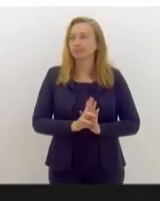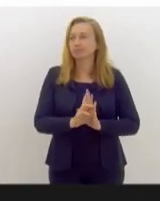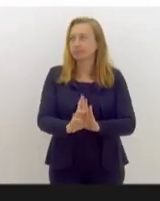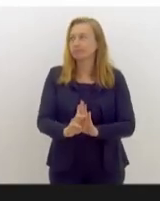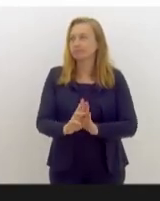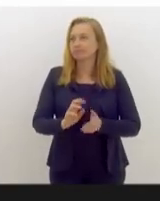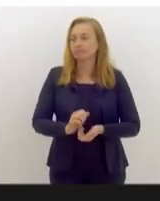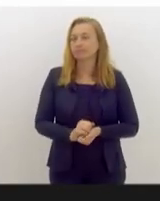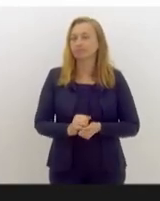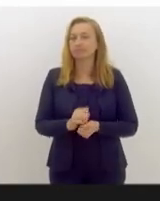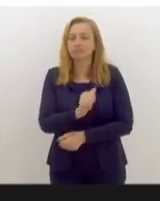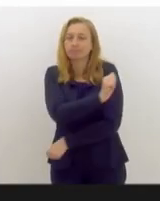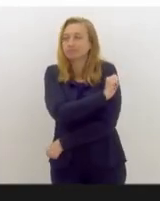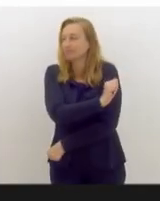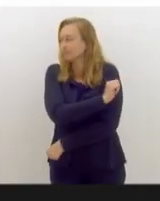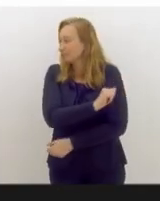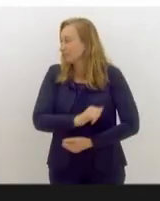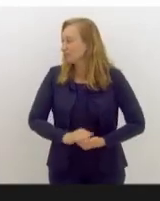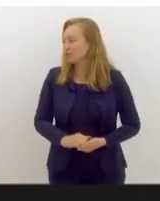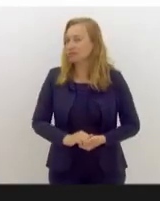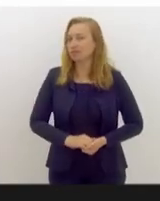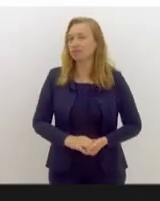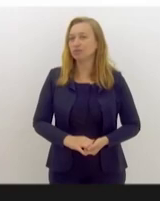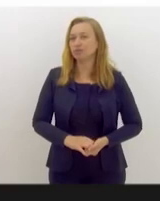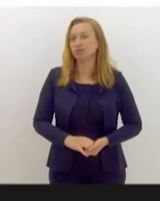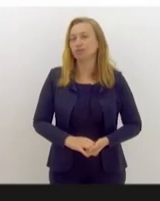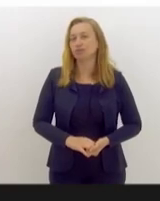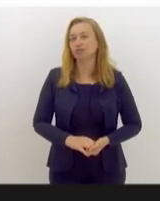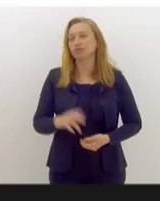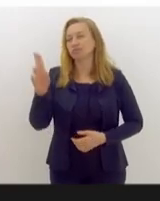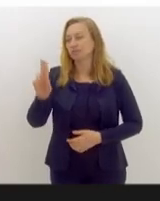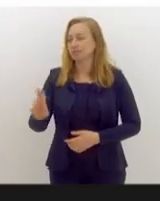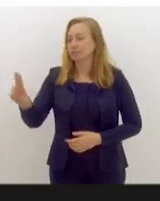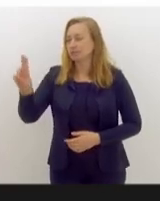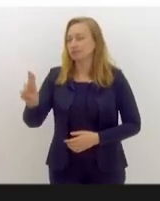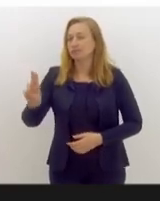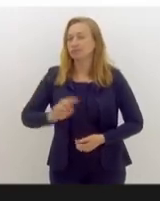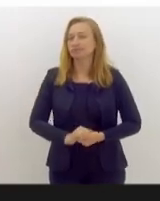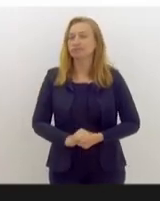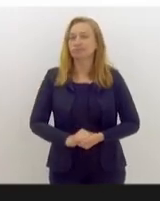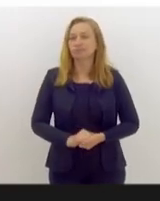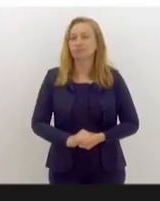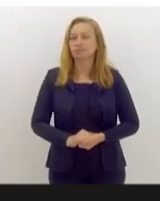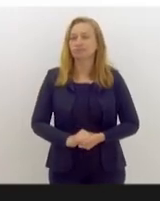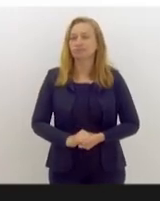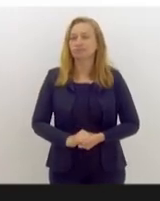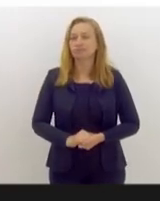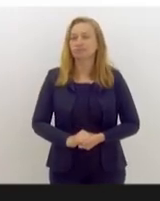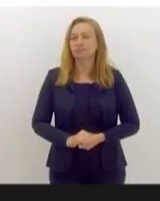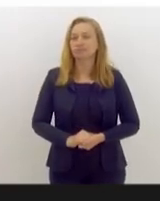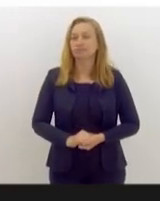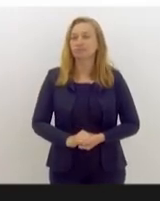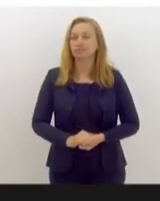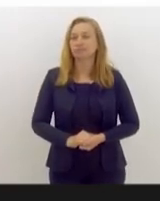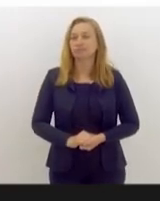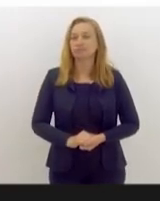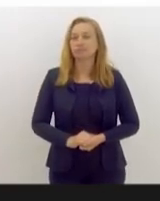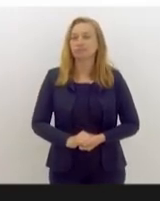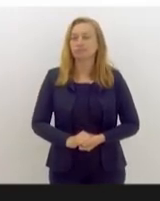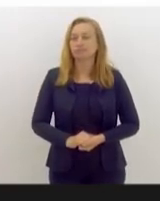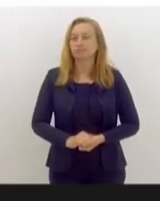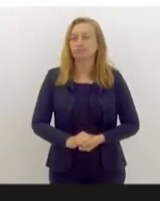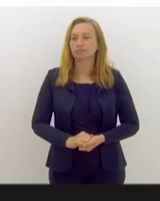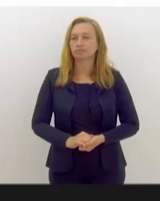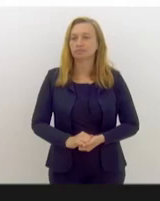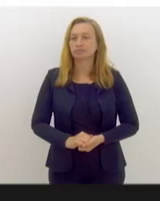representações estudantis, que envolve as universidades, enfim, as entidades do